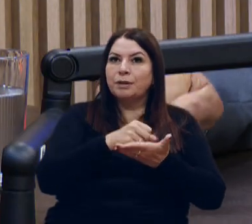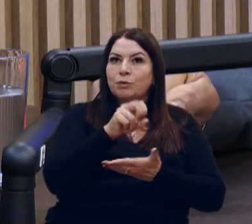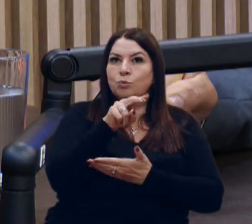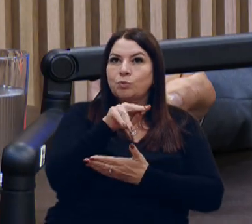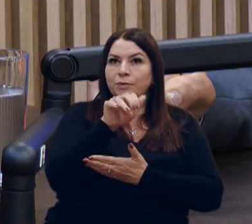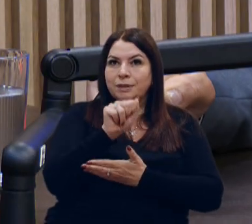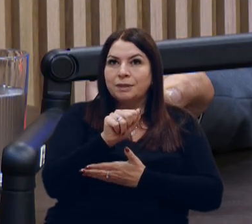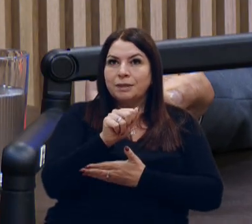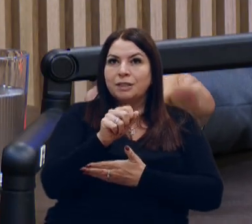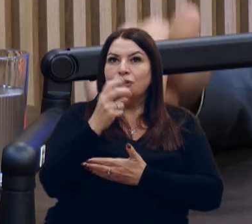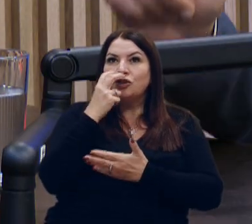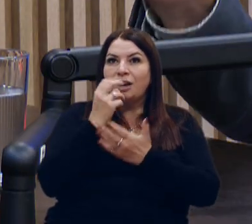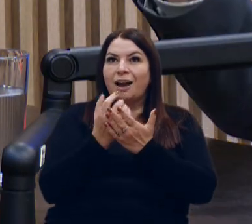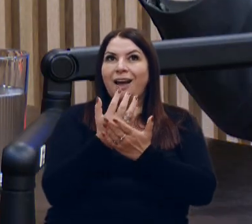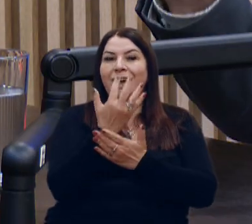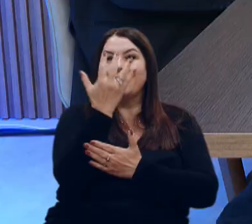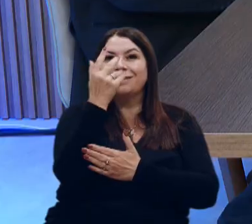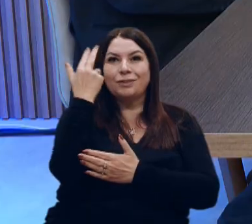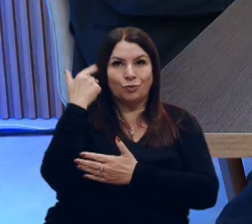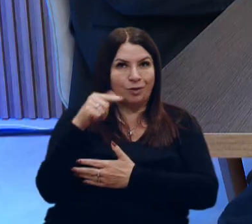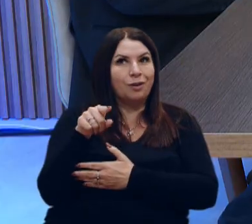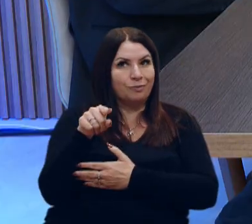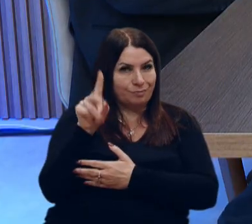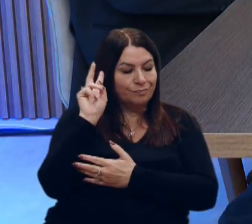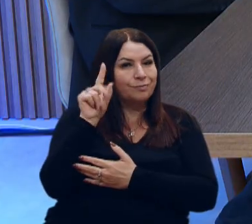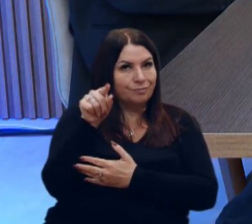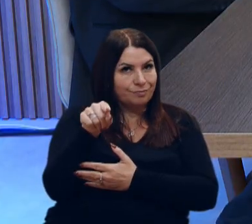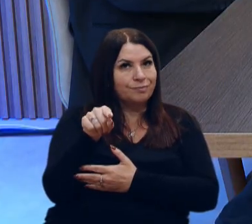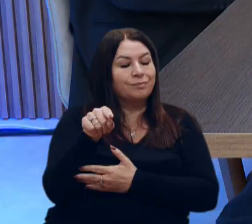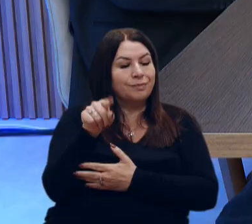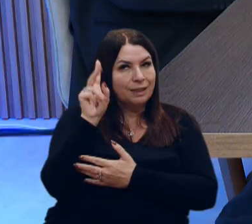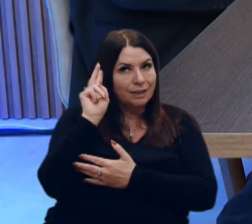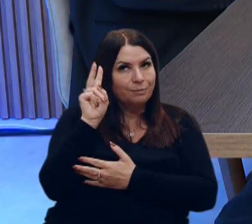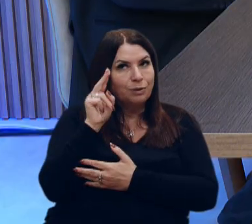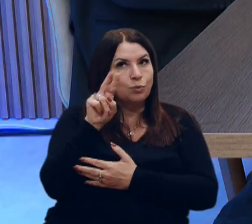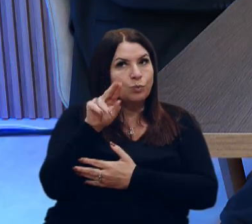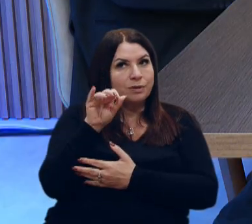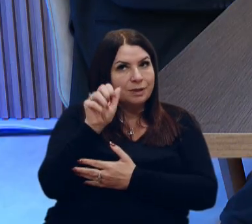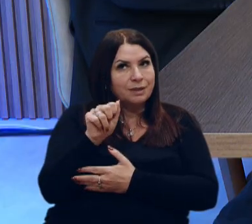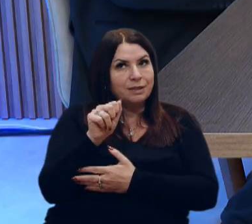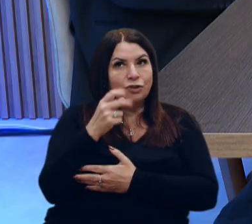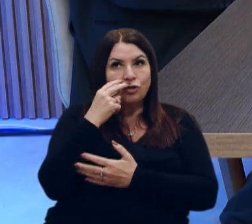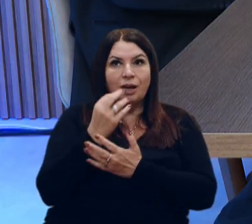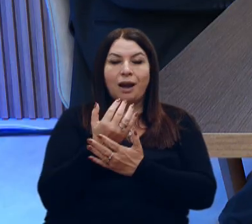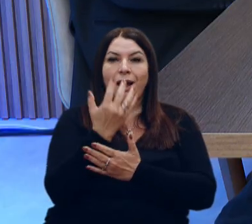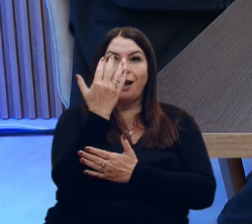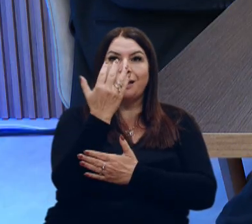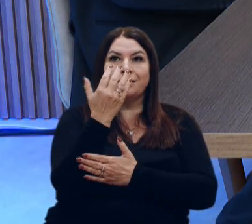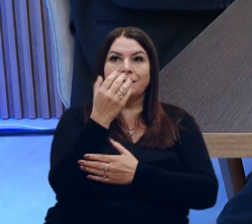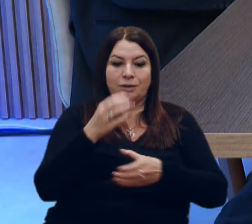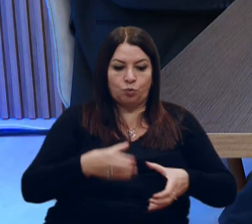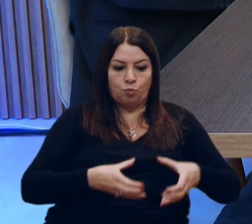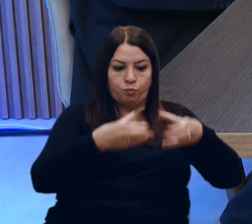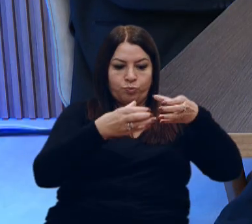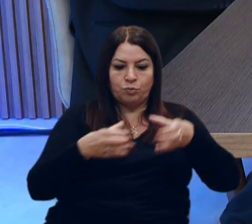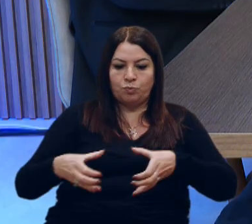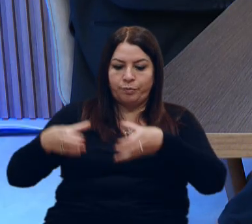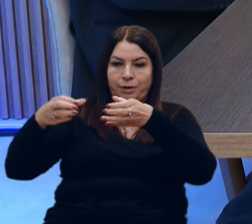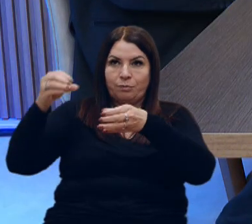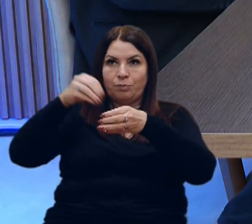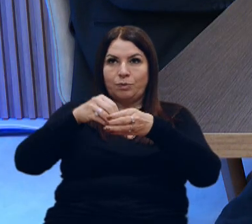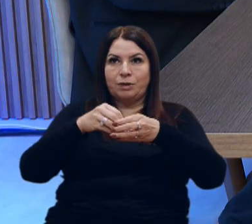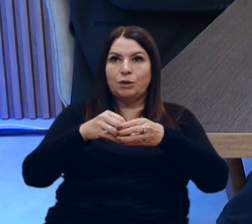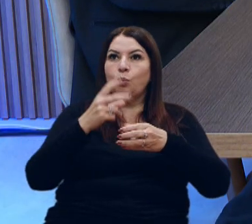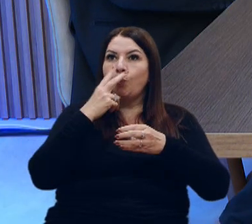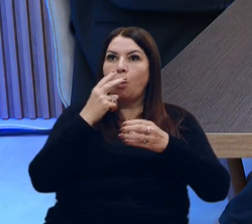gás natural. Eu lembro do senhor ter falado. Isso mesmo, vezes. Uma usina de gás natural engarrafado. Ou seja, botijão